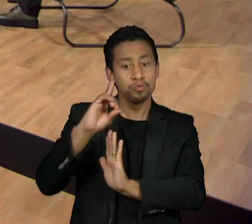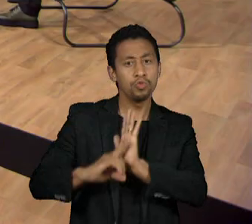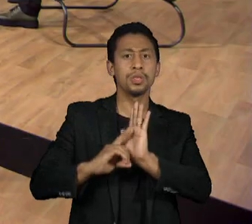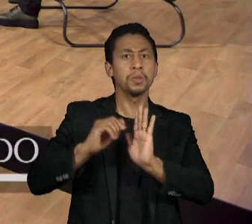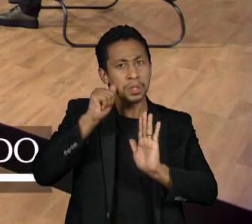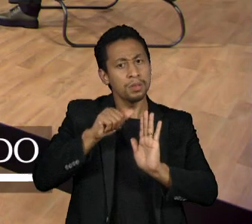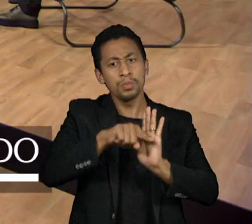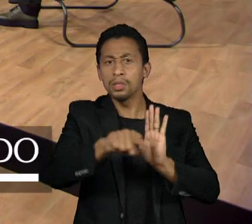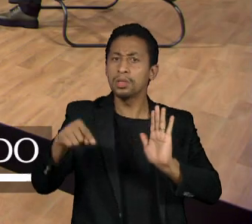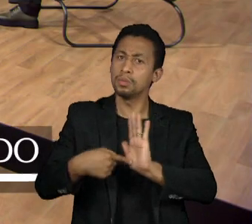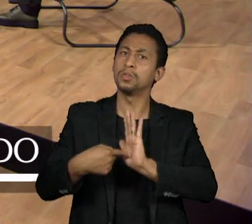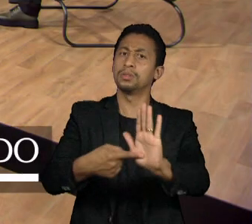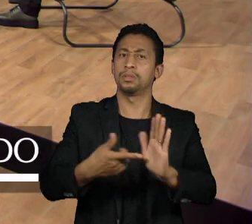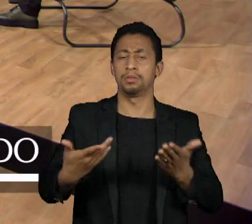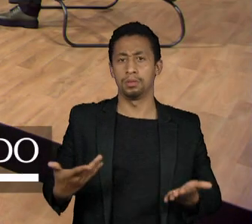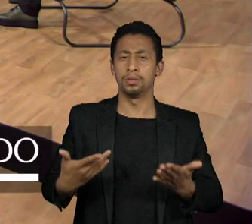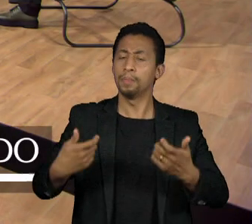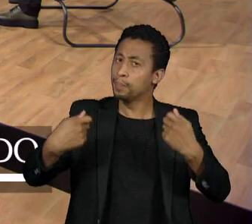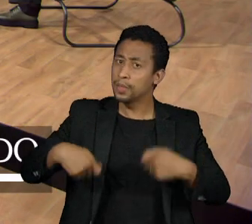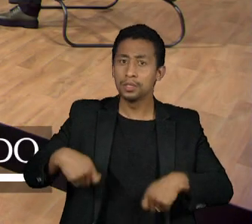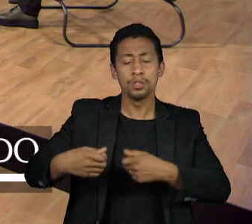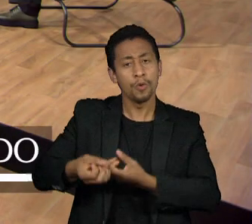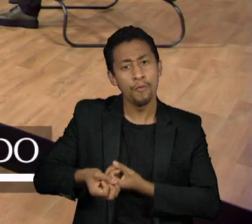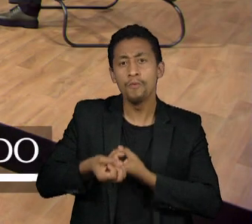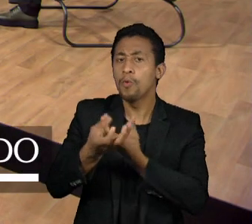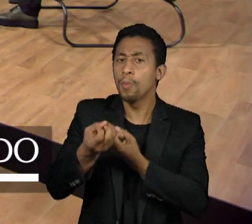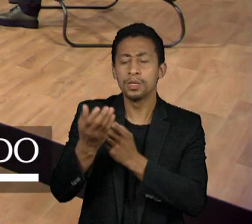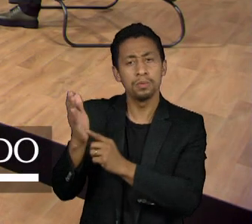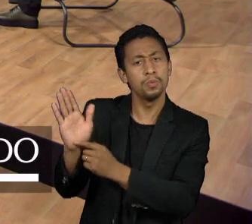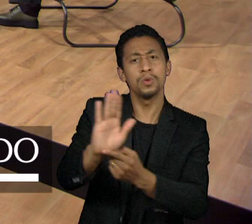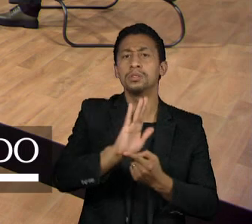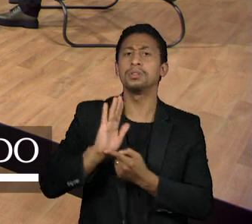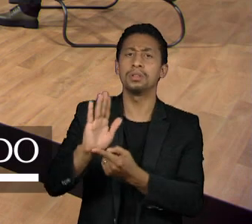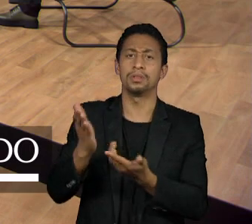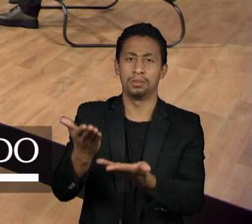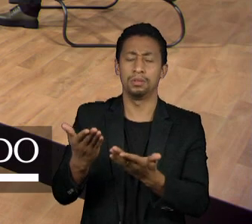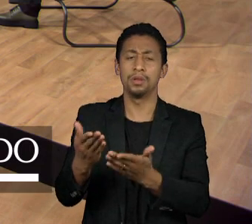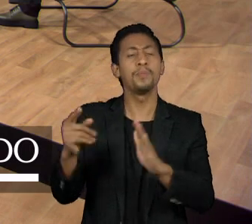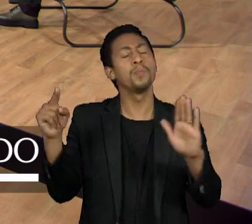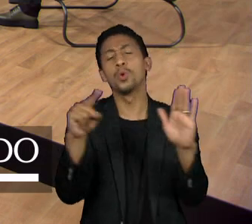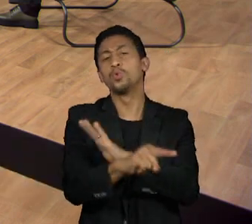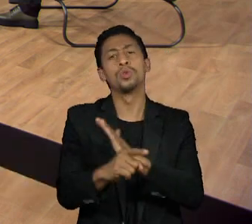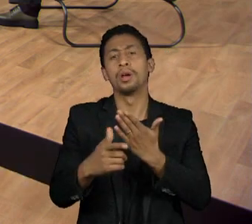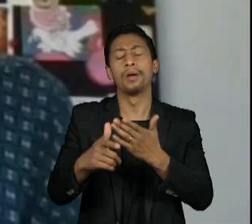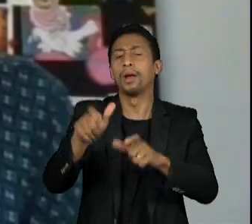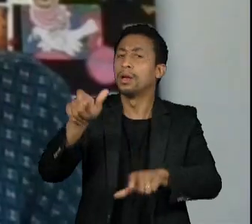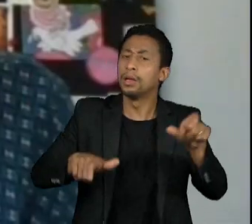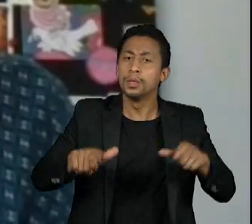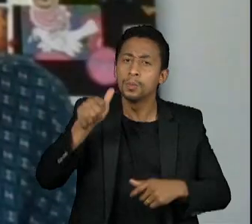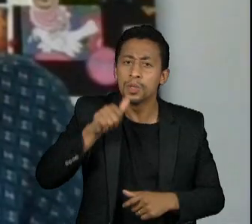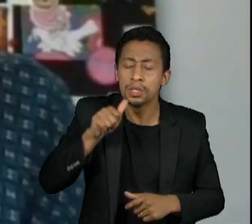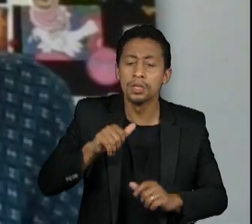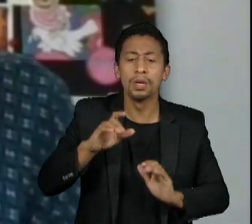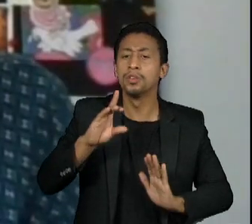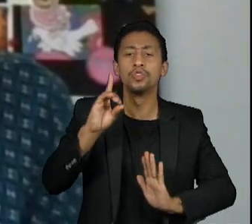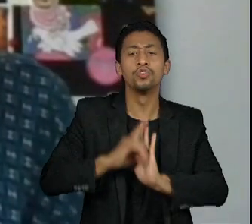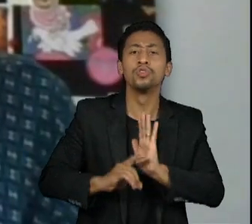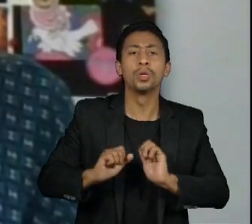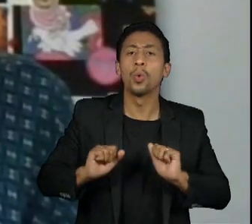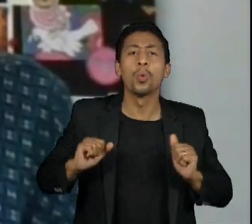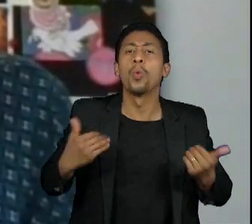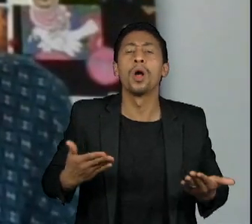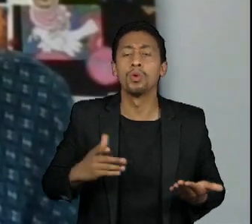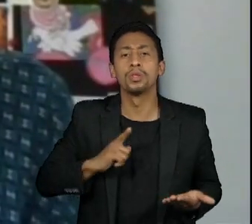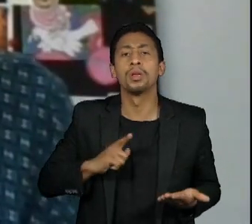gente atualizar esses dados, né, e perguntar quais os direitos que as meninas realmente têm hoje em dia. Será que a gente